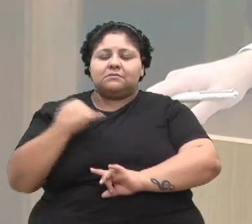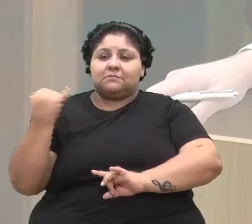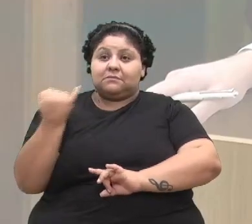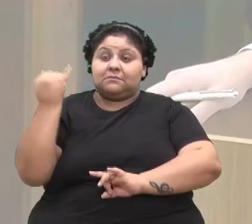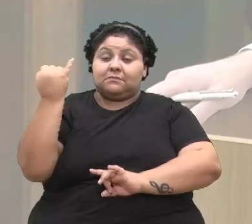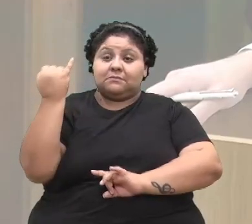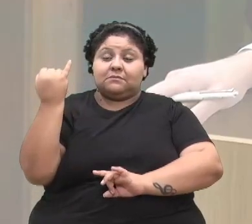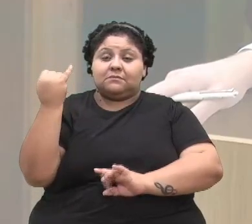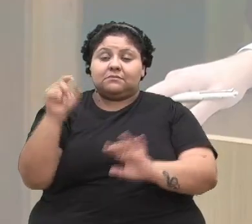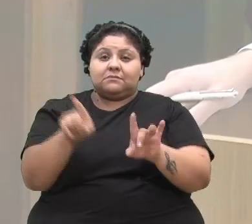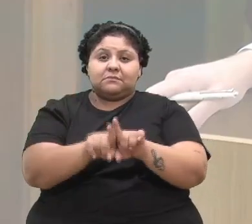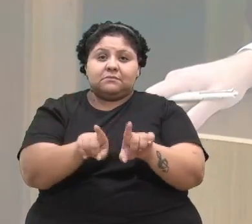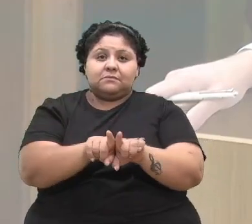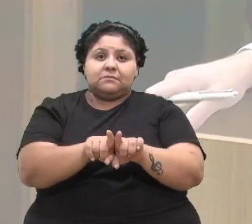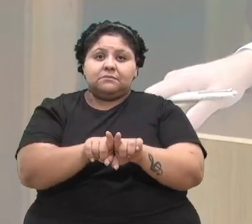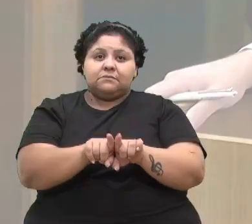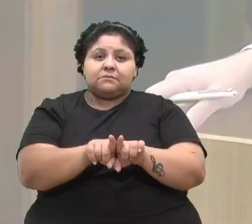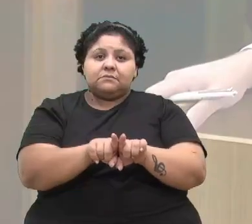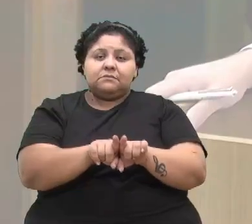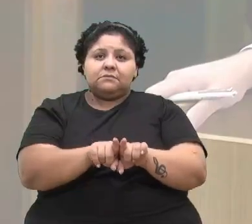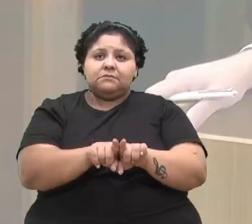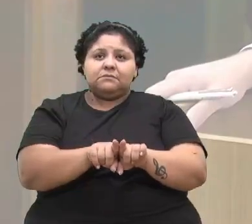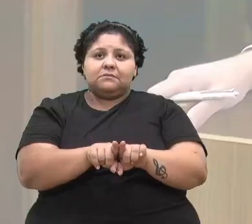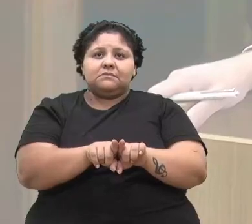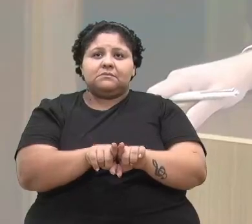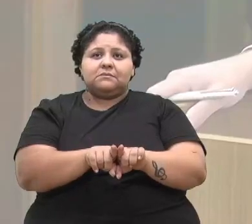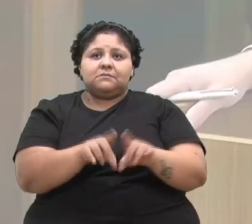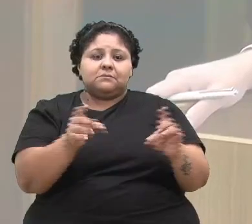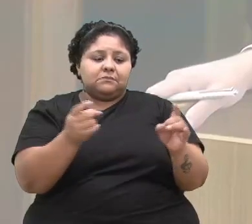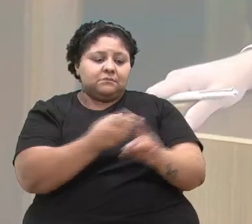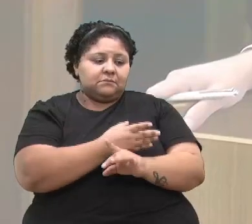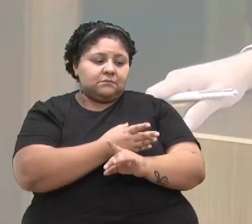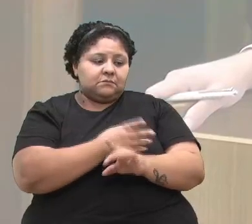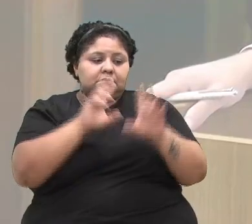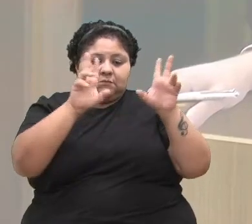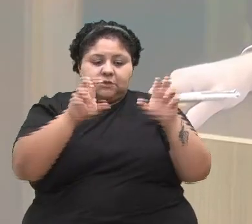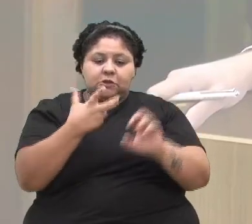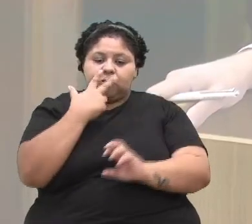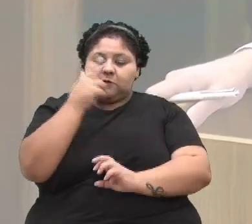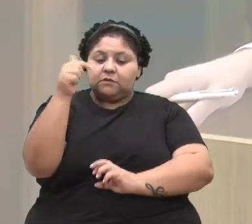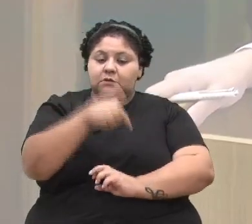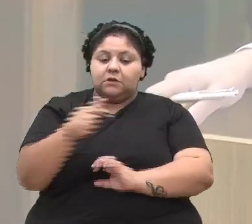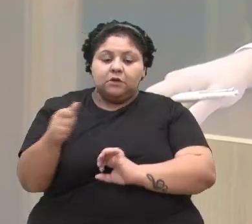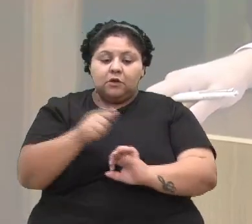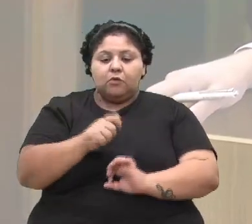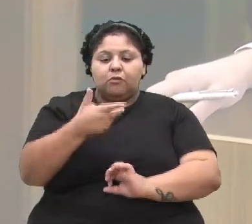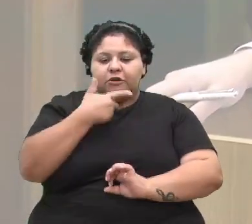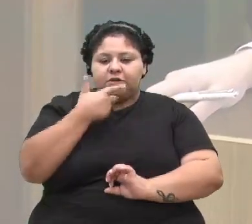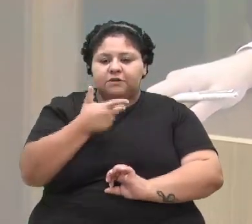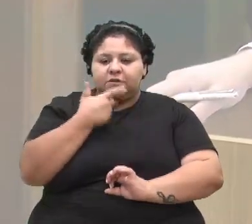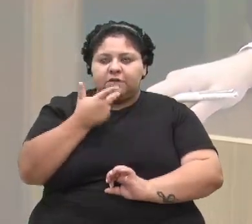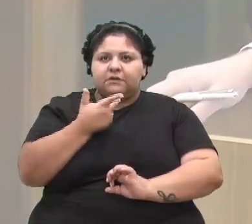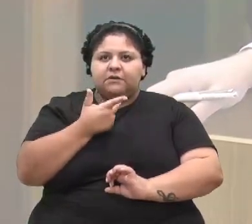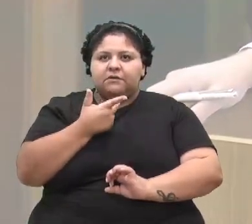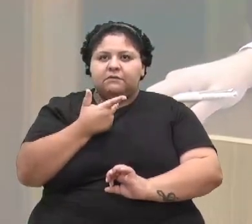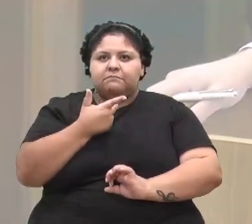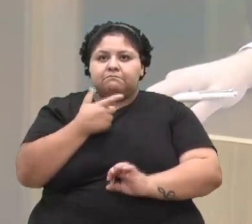tem a efetividade de assuntos como esse, que a gente pode dizer